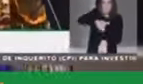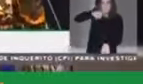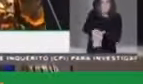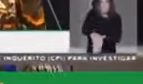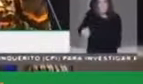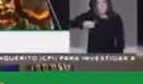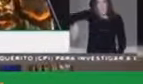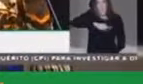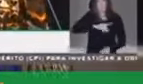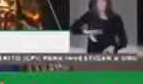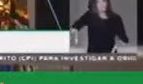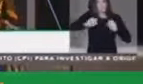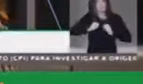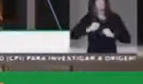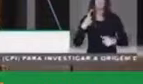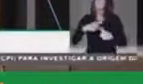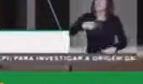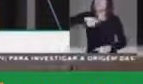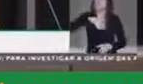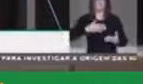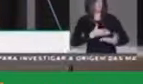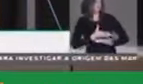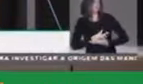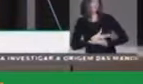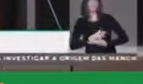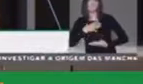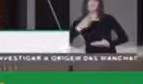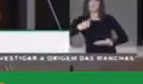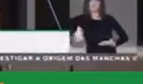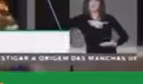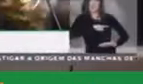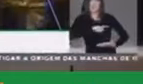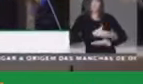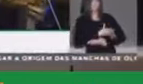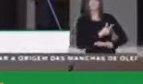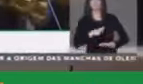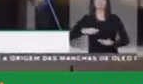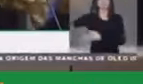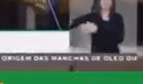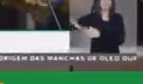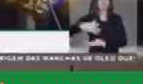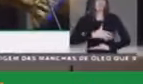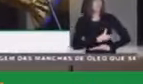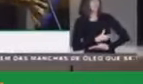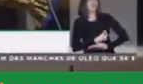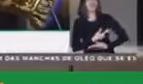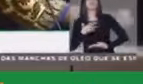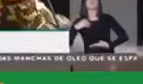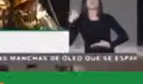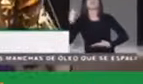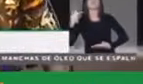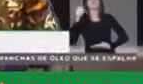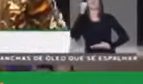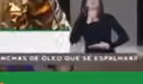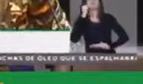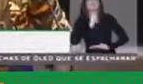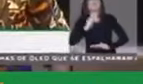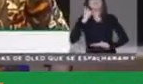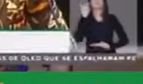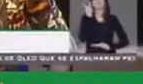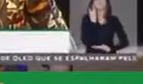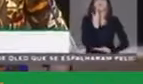de alimentar na nossa mama os nossos filhos para alimentar o filho da sinhazinha.